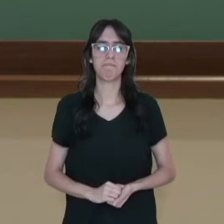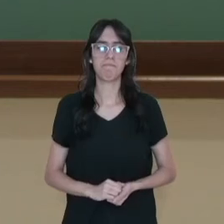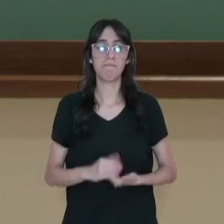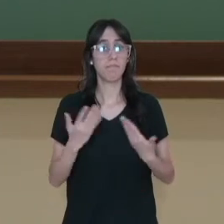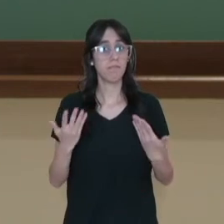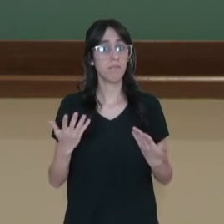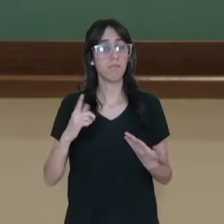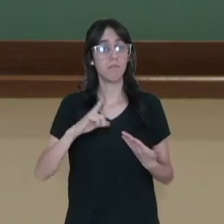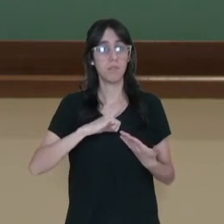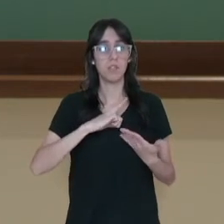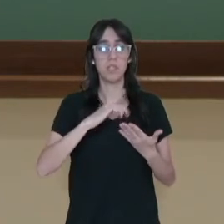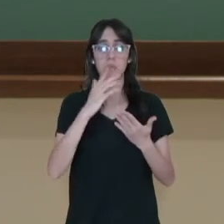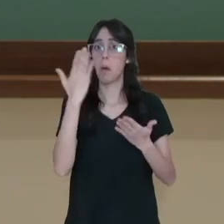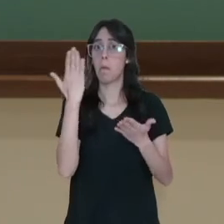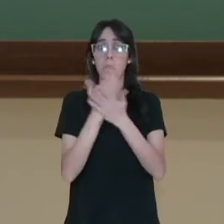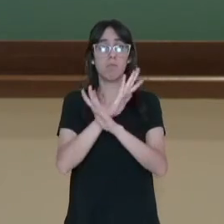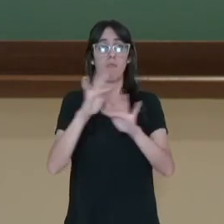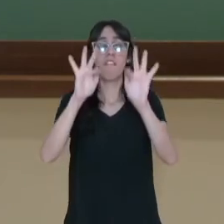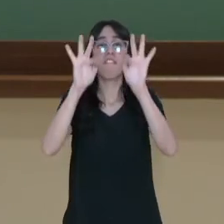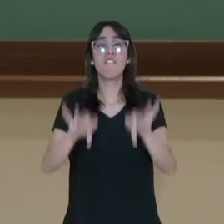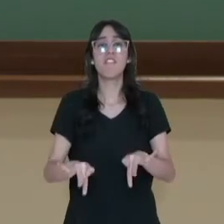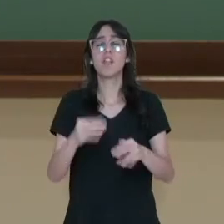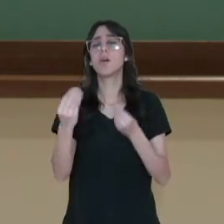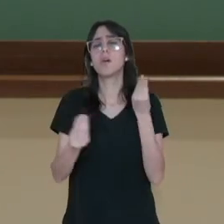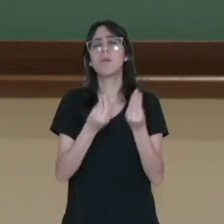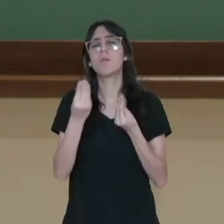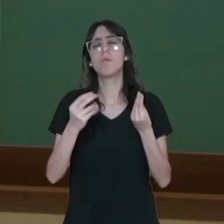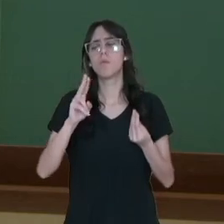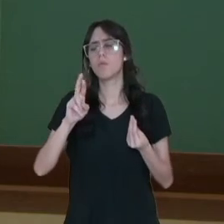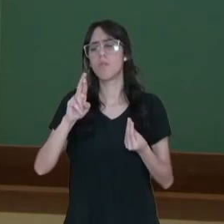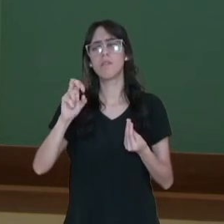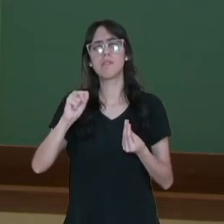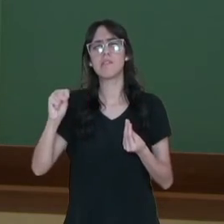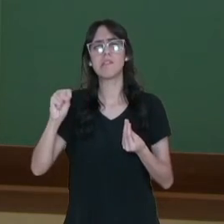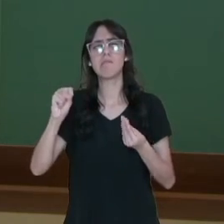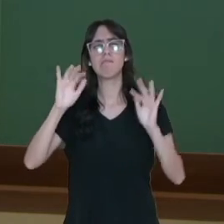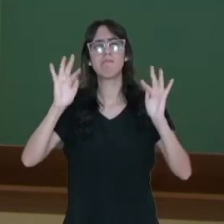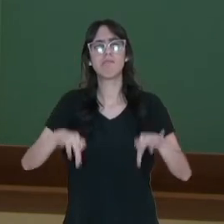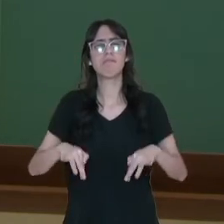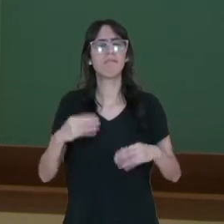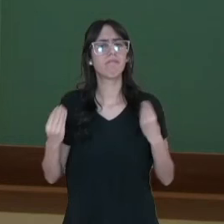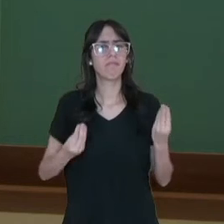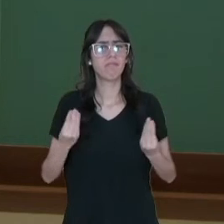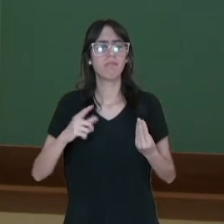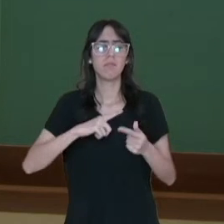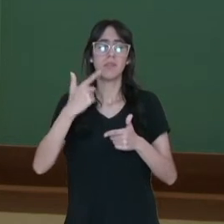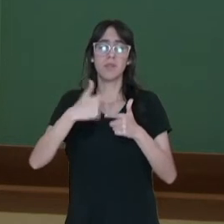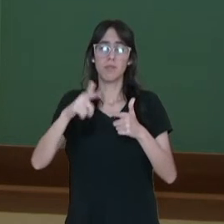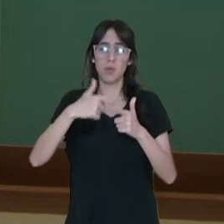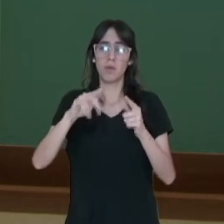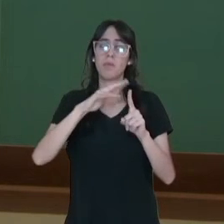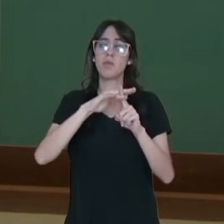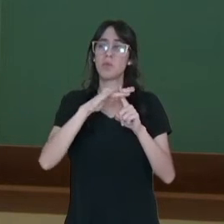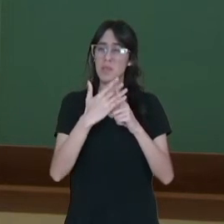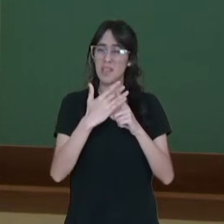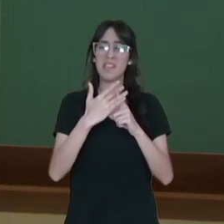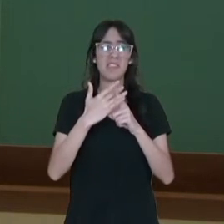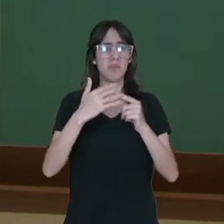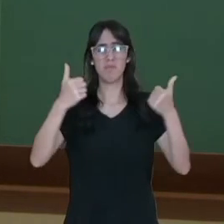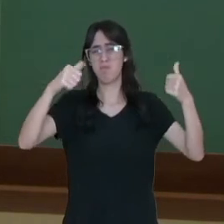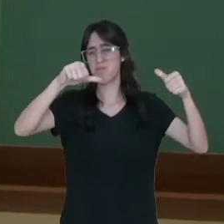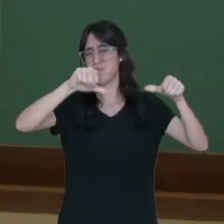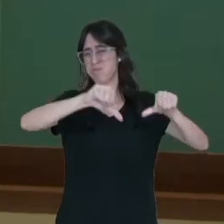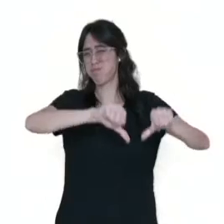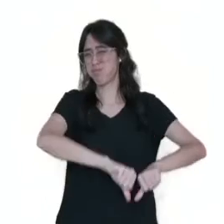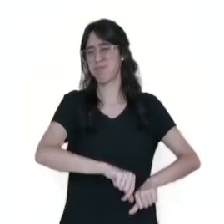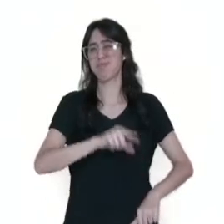esse desmembramento, o final da União Soviética. Então, a crise do socialismo se aprofundou cada vez mais na